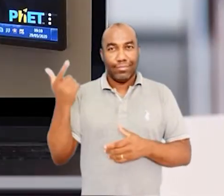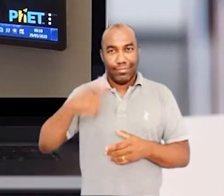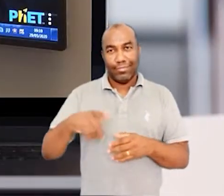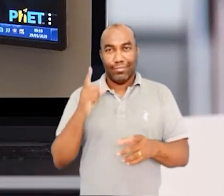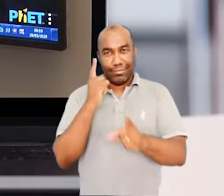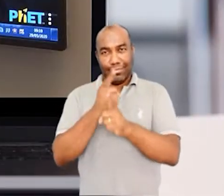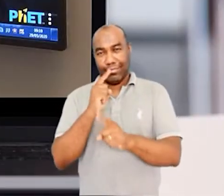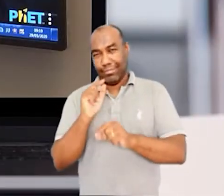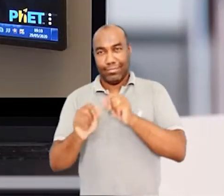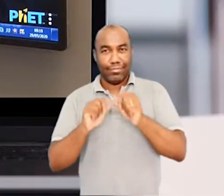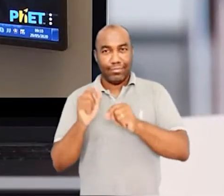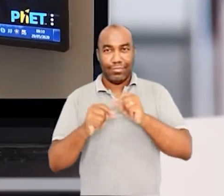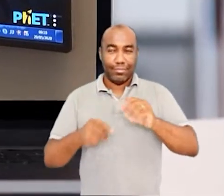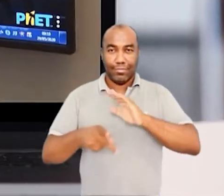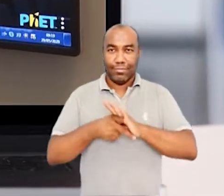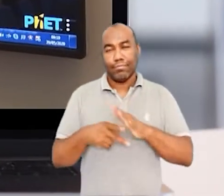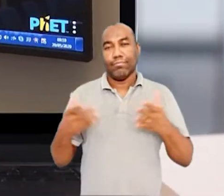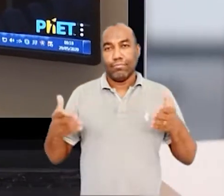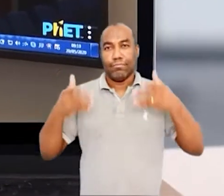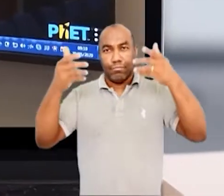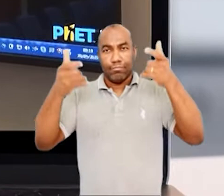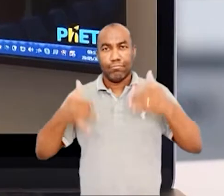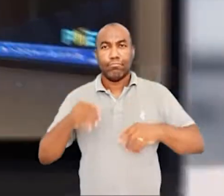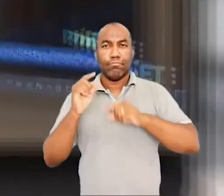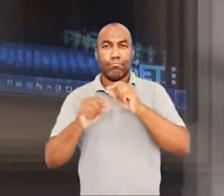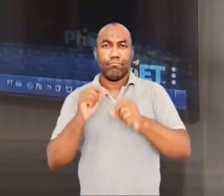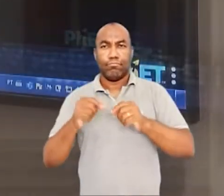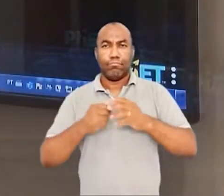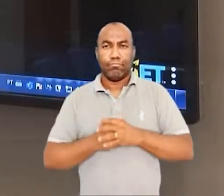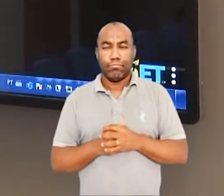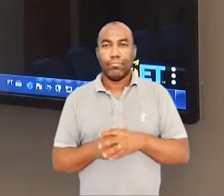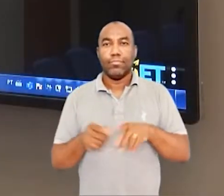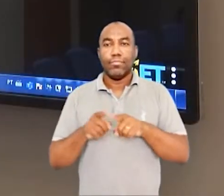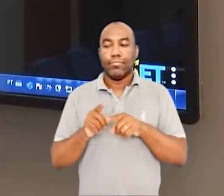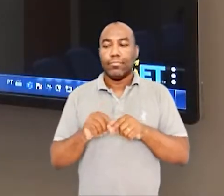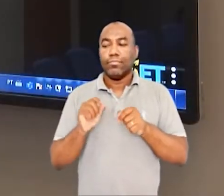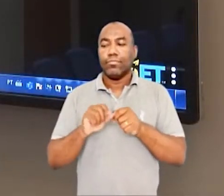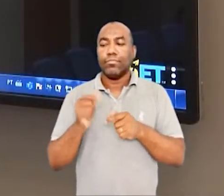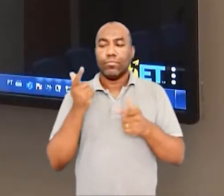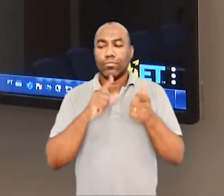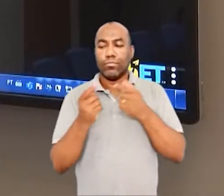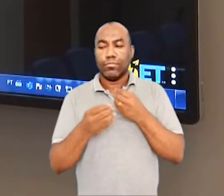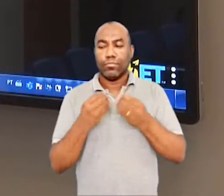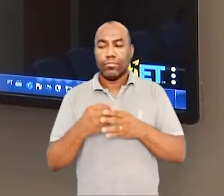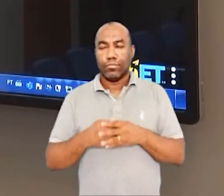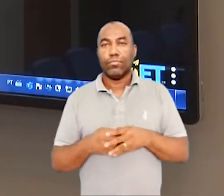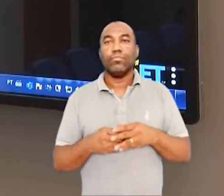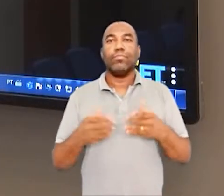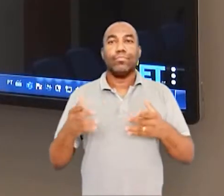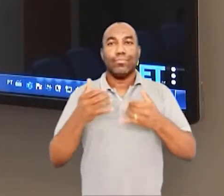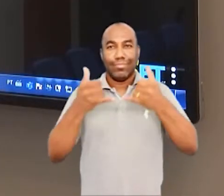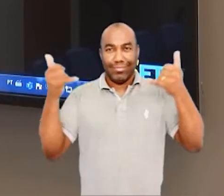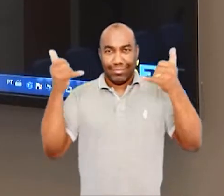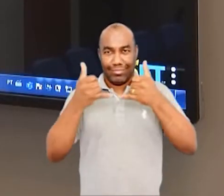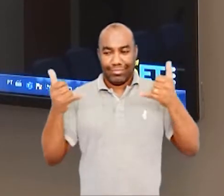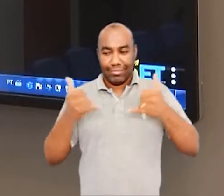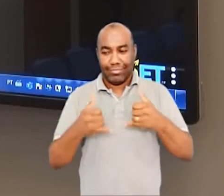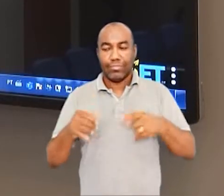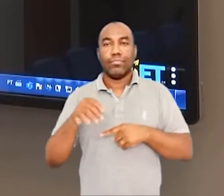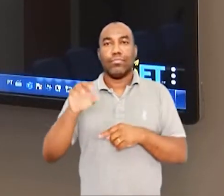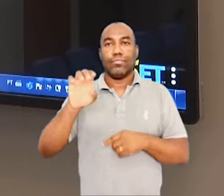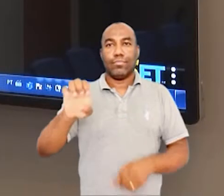moçada, estamos aqui mais uma vez para falar com vocês um pouco da eletrodinâmica. Lembrando aos senhores